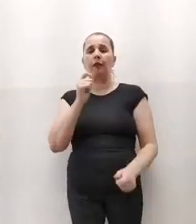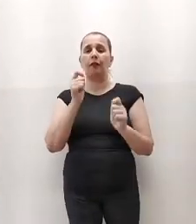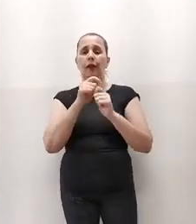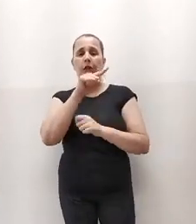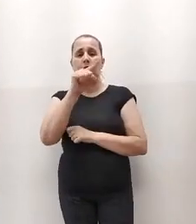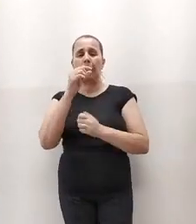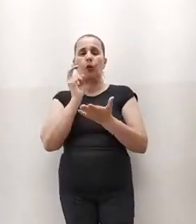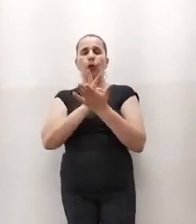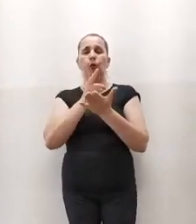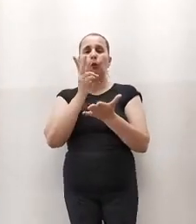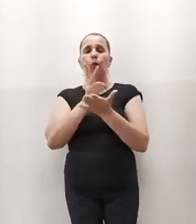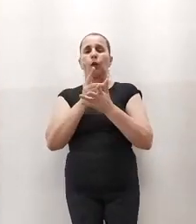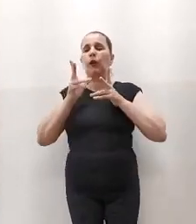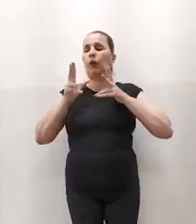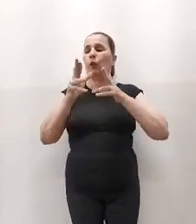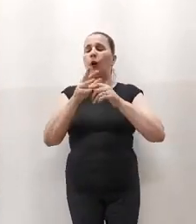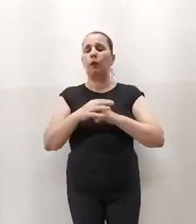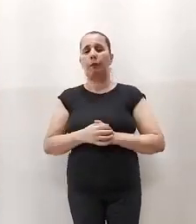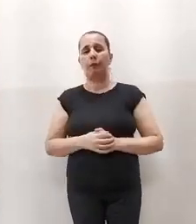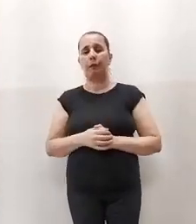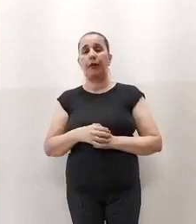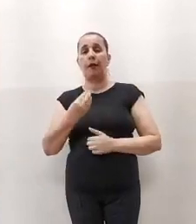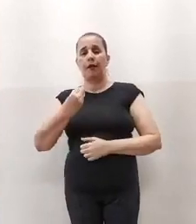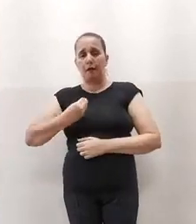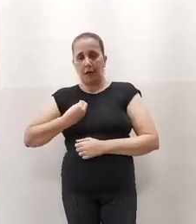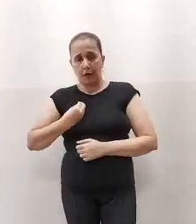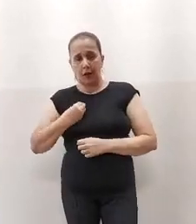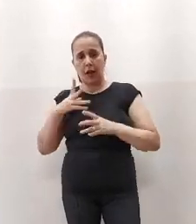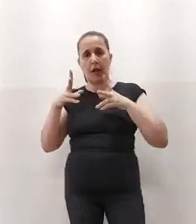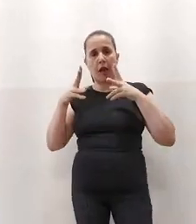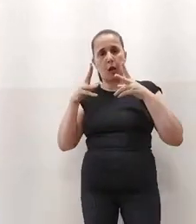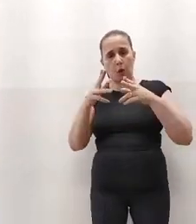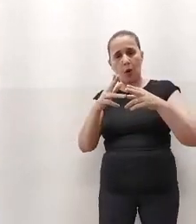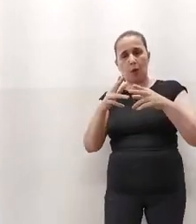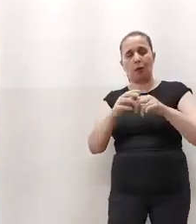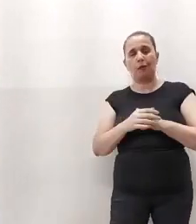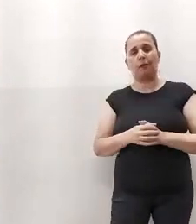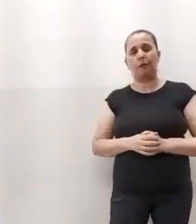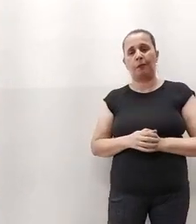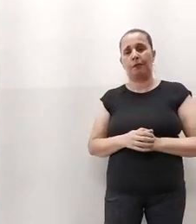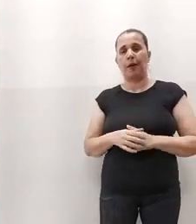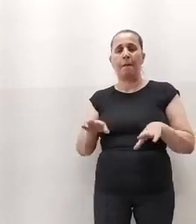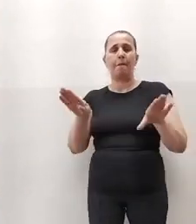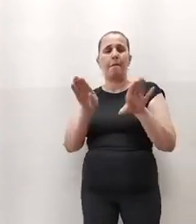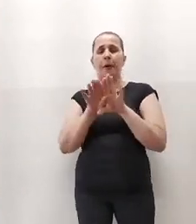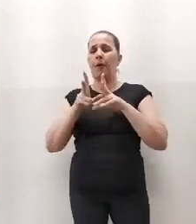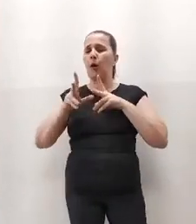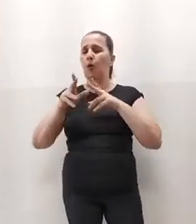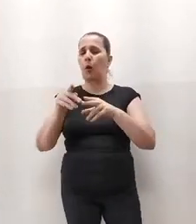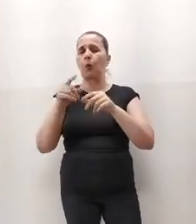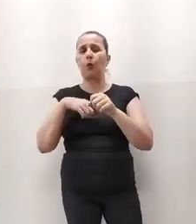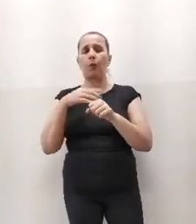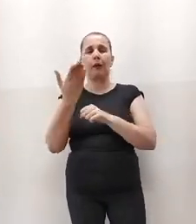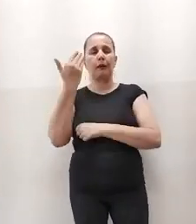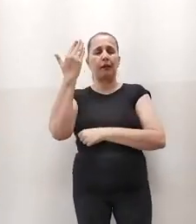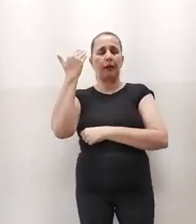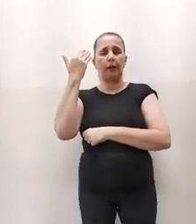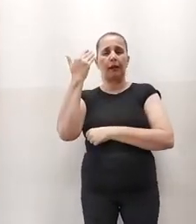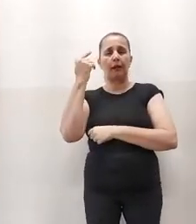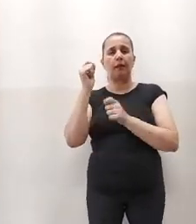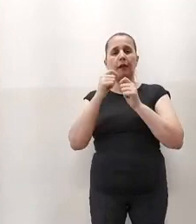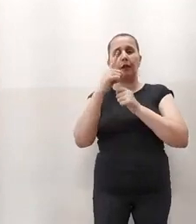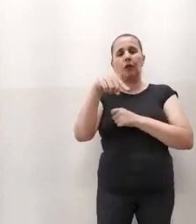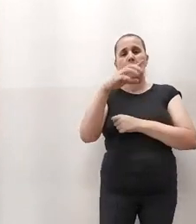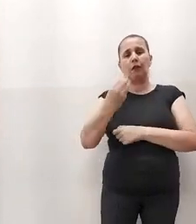você permanecer igual, viver as mesmas coisas. As mesmas coisas do passado fazem com que